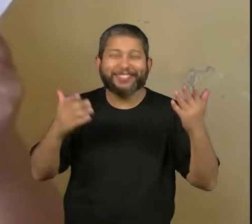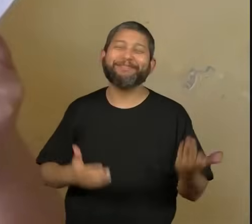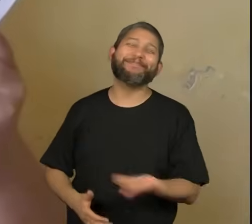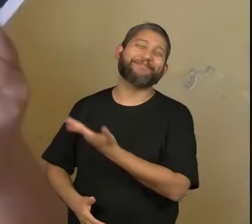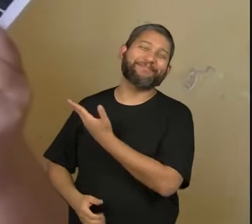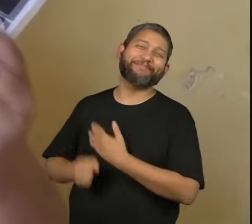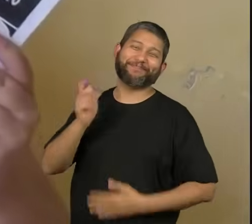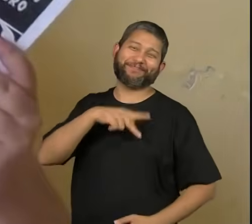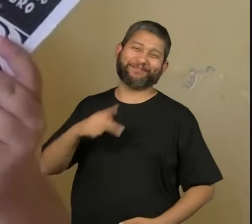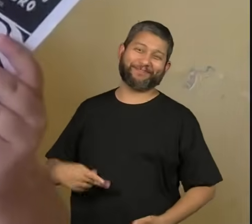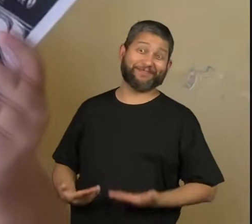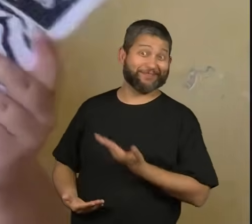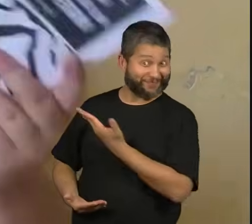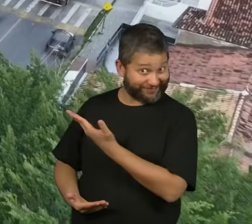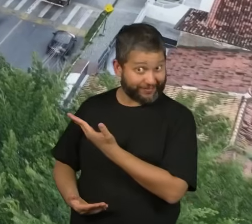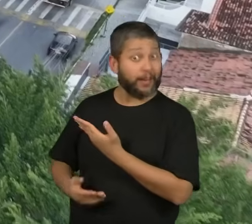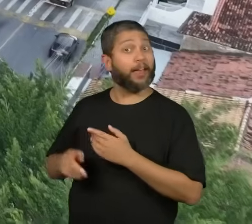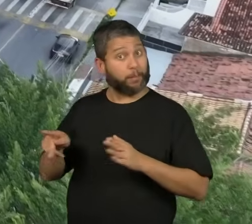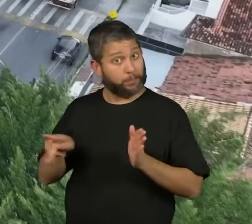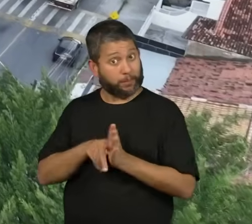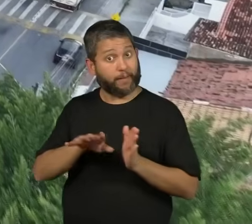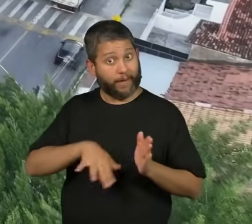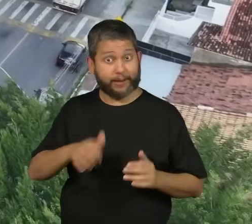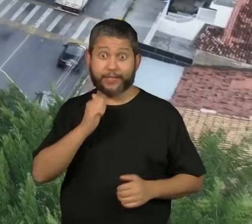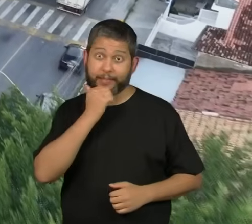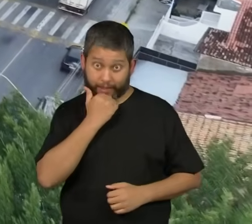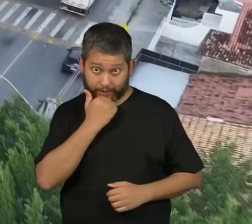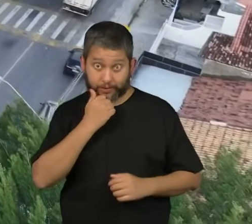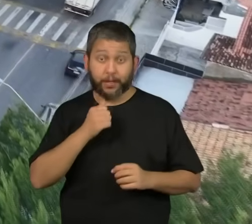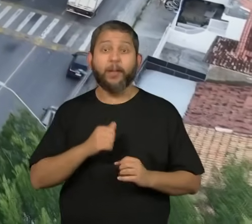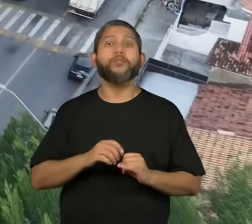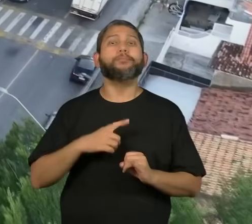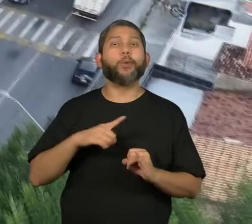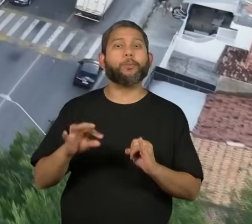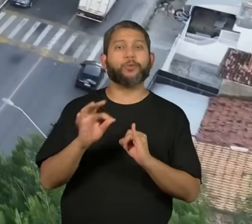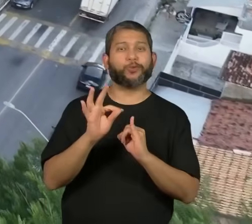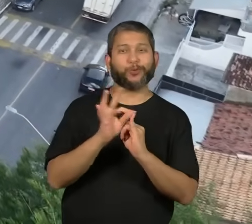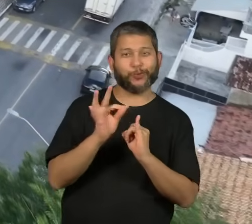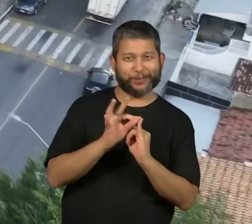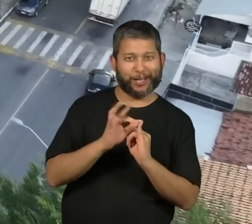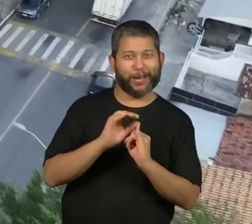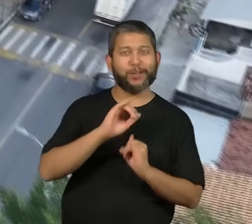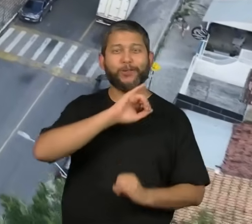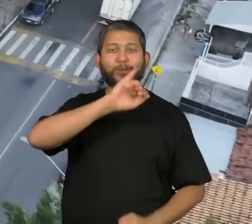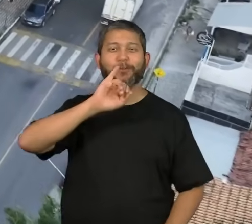Cíntia Moreira, professora de ciências do Instituto Federal em João Pessoa.